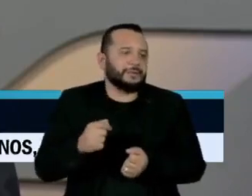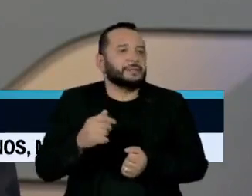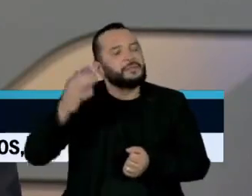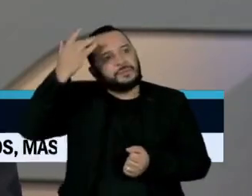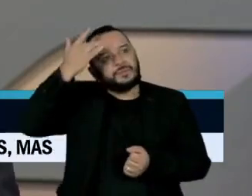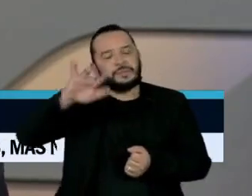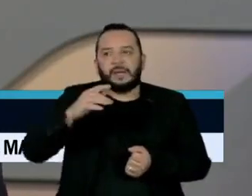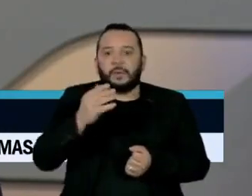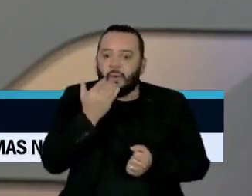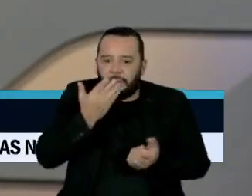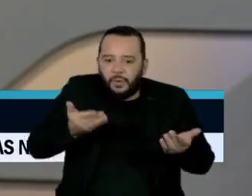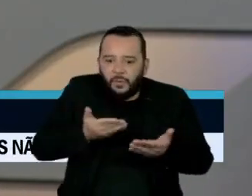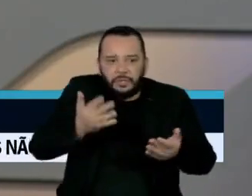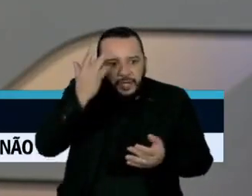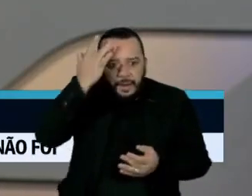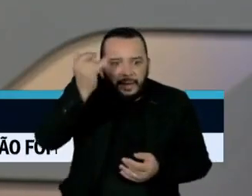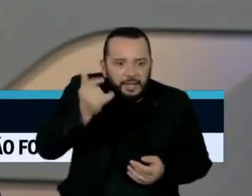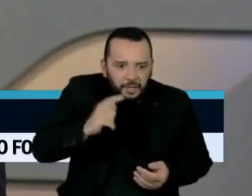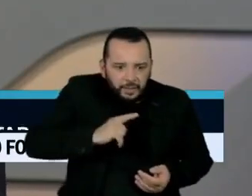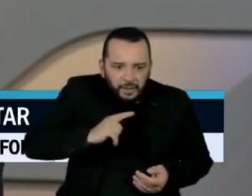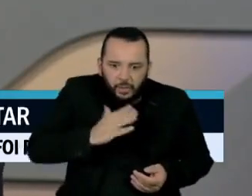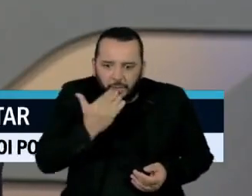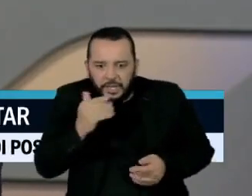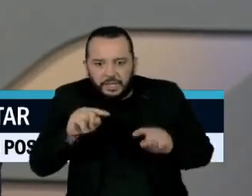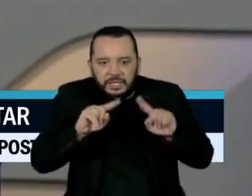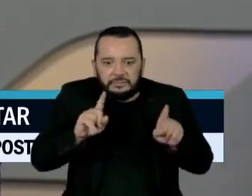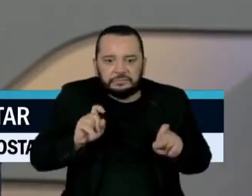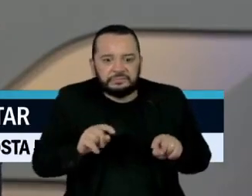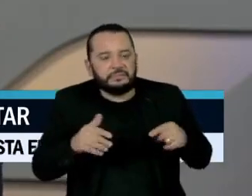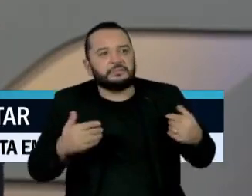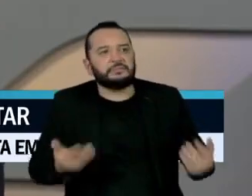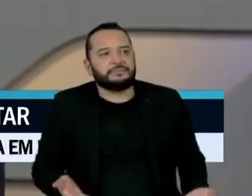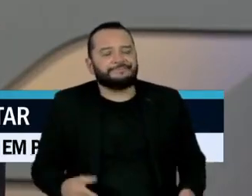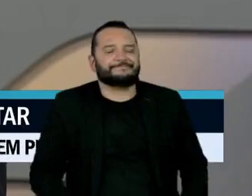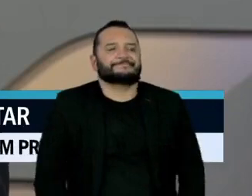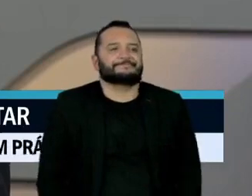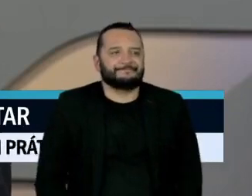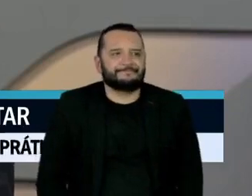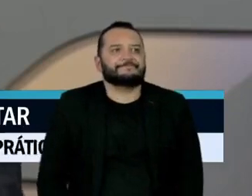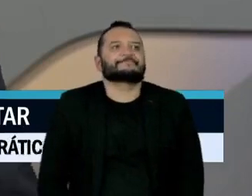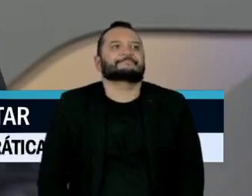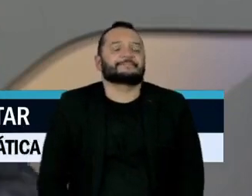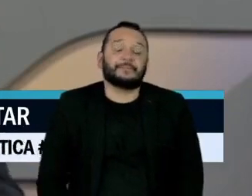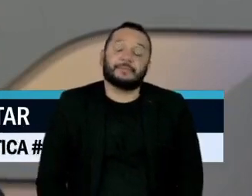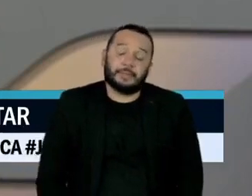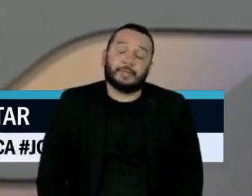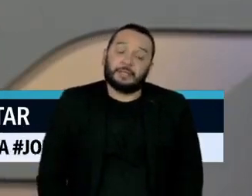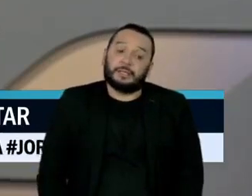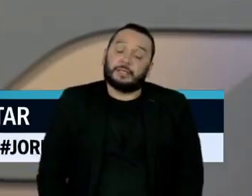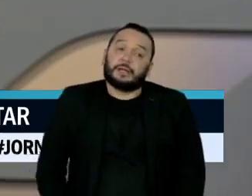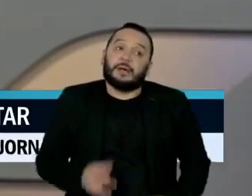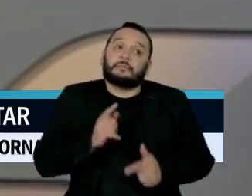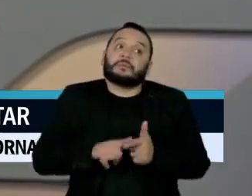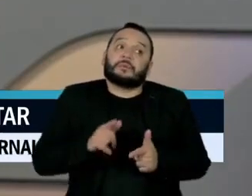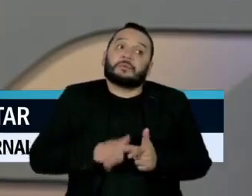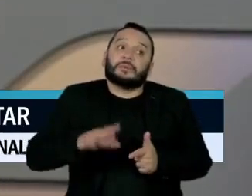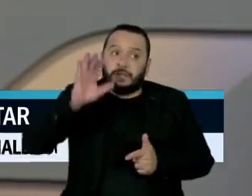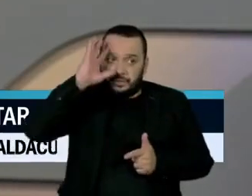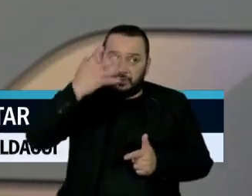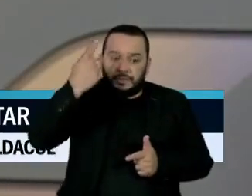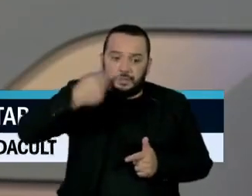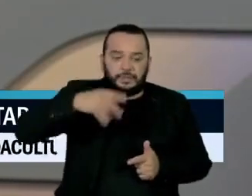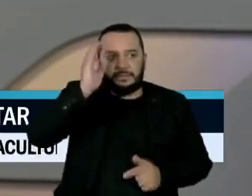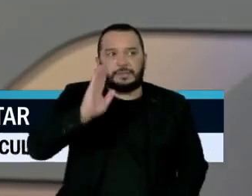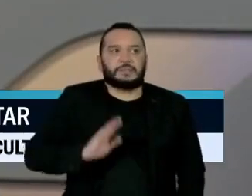se farão a próxima refeição. Então, isto, sem dúvida nenhuma, é o cerne do problema a ser resolvido no